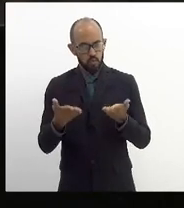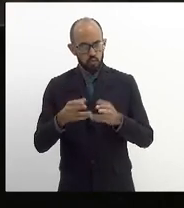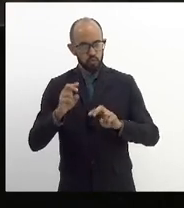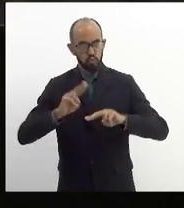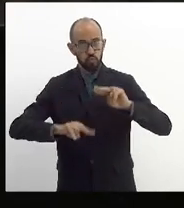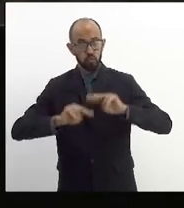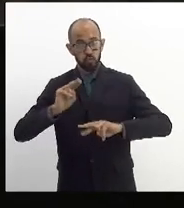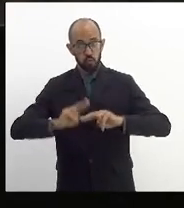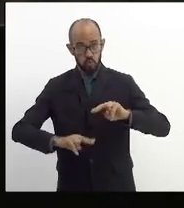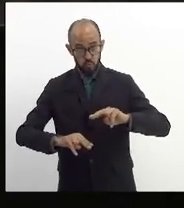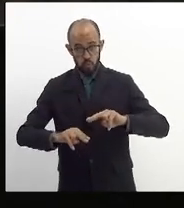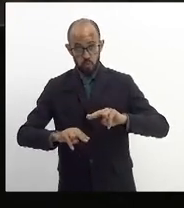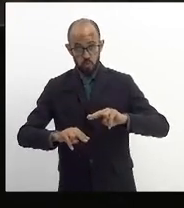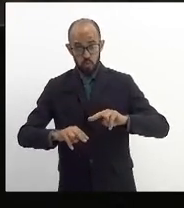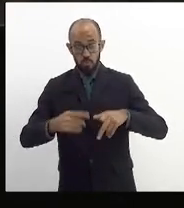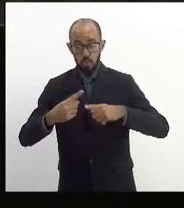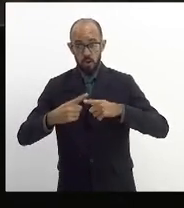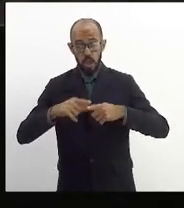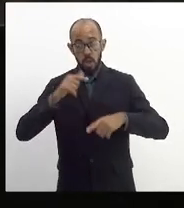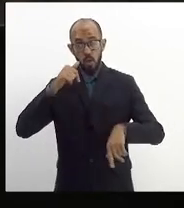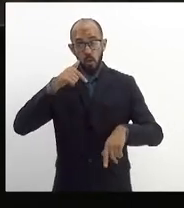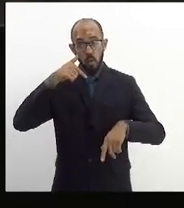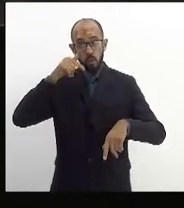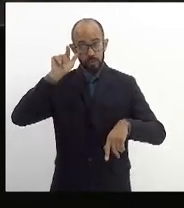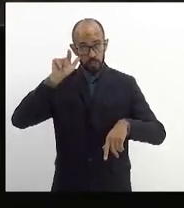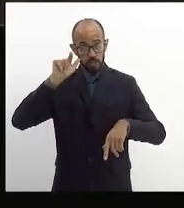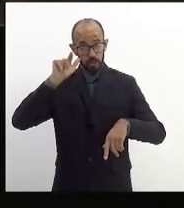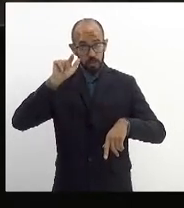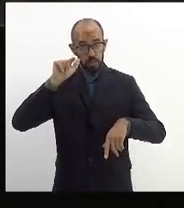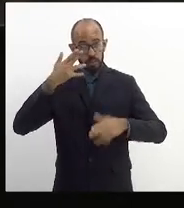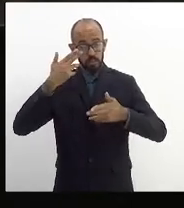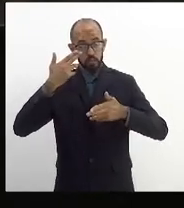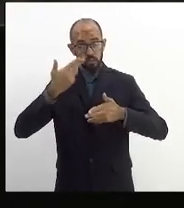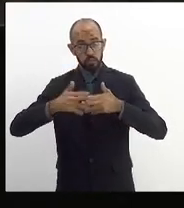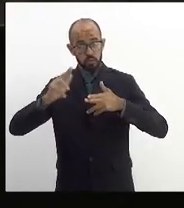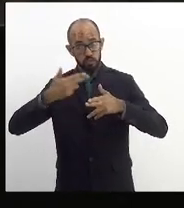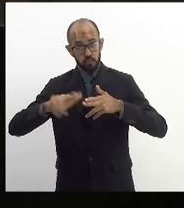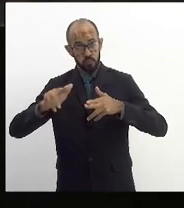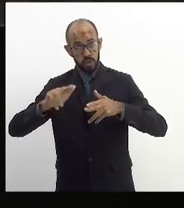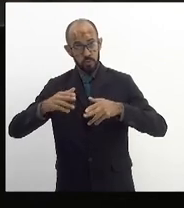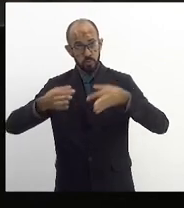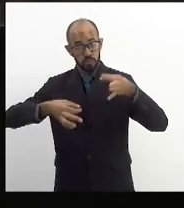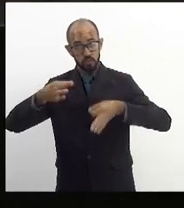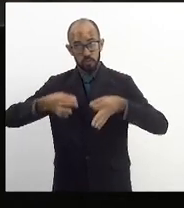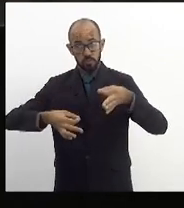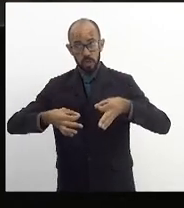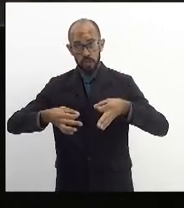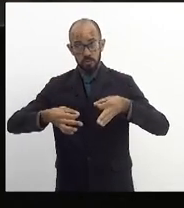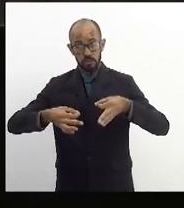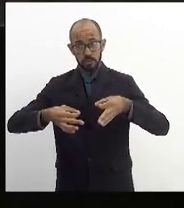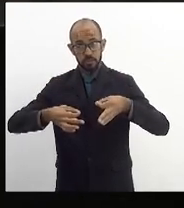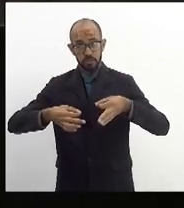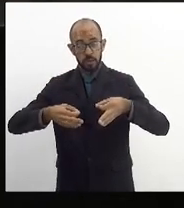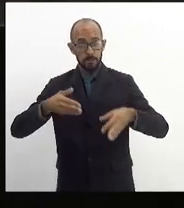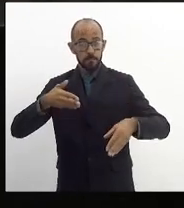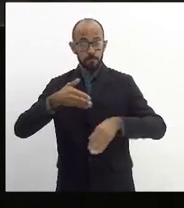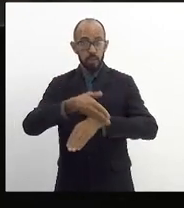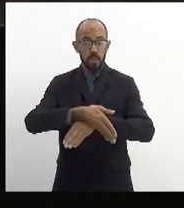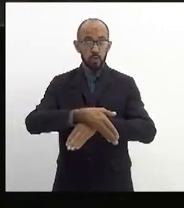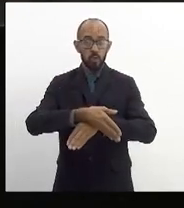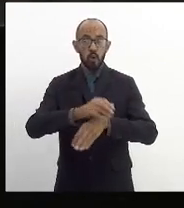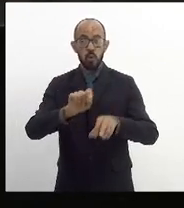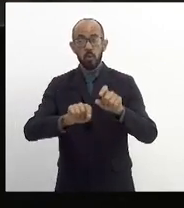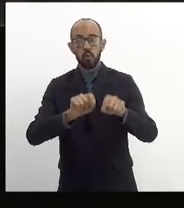por quê Porque ontem não do Silêncio dos tribunais foi deu entrada